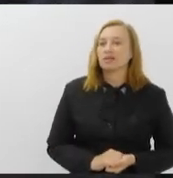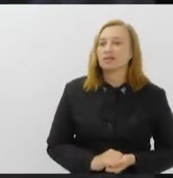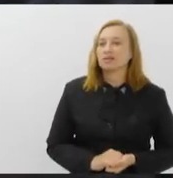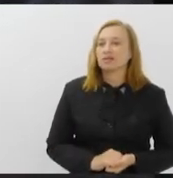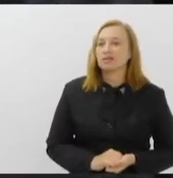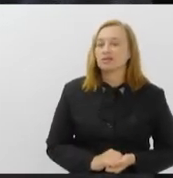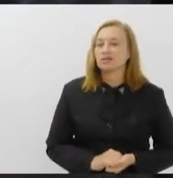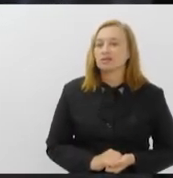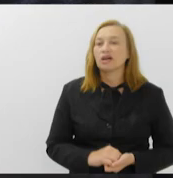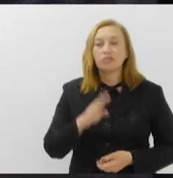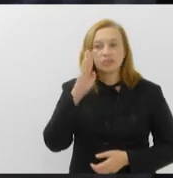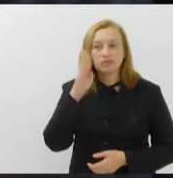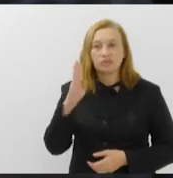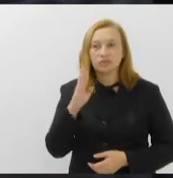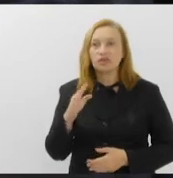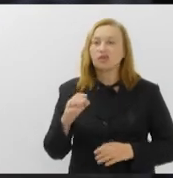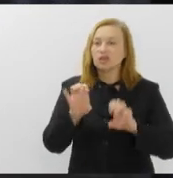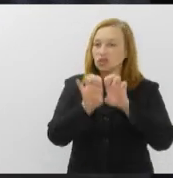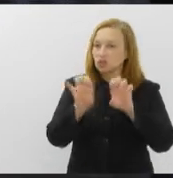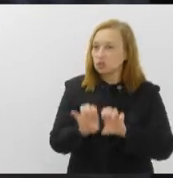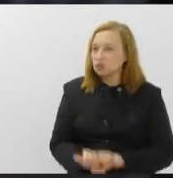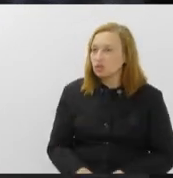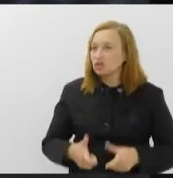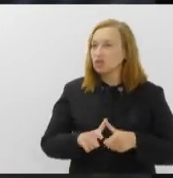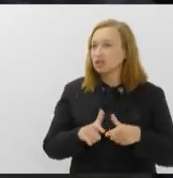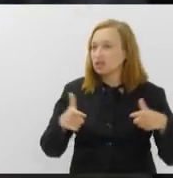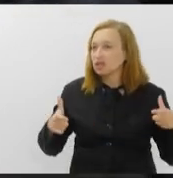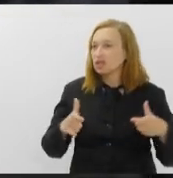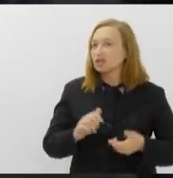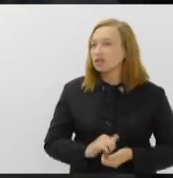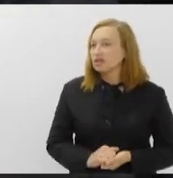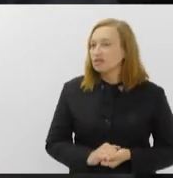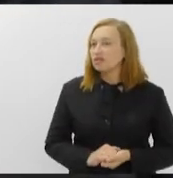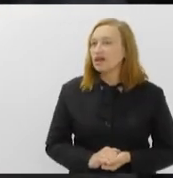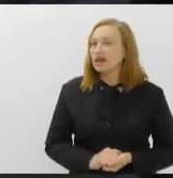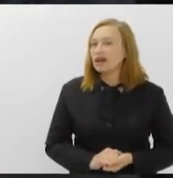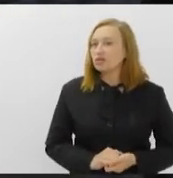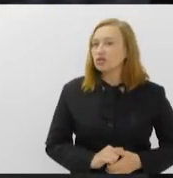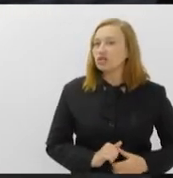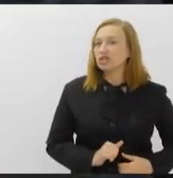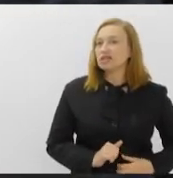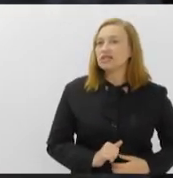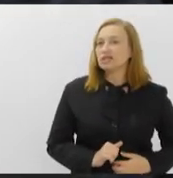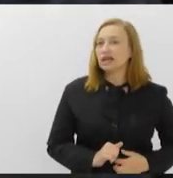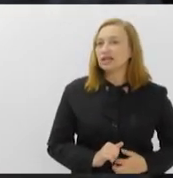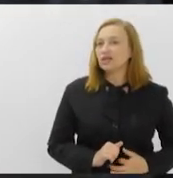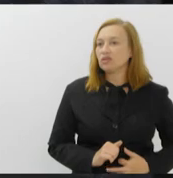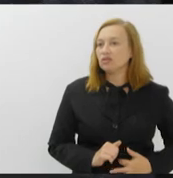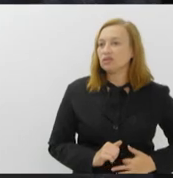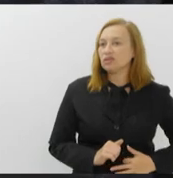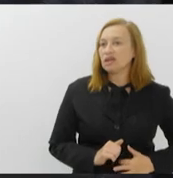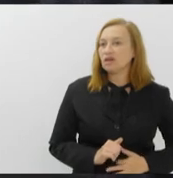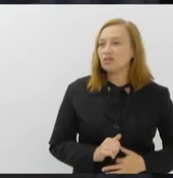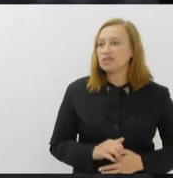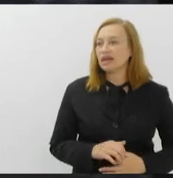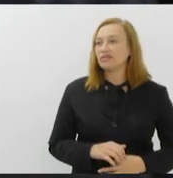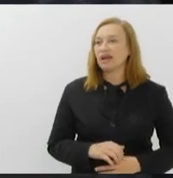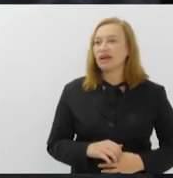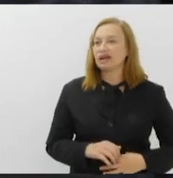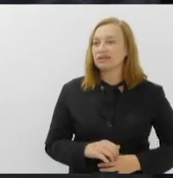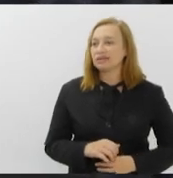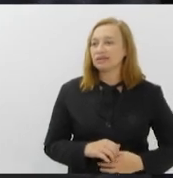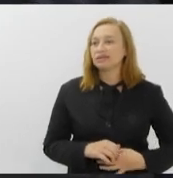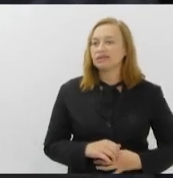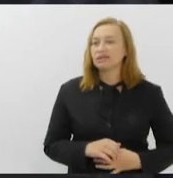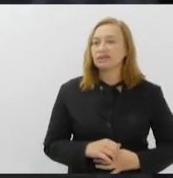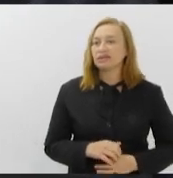né? Que somos uma estrutura imensa, e entre nós e os parceiros, que eu considero todos que aqui estão presentes, alguns estou vendo que estão